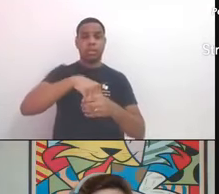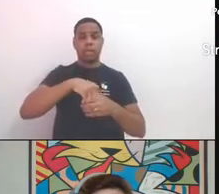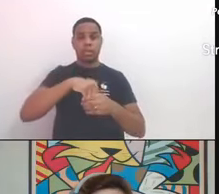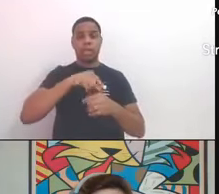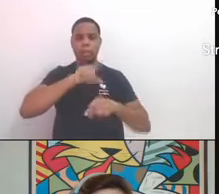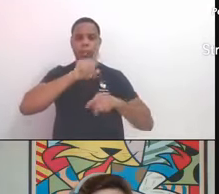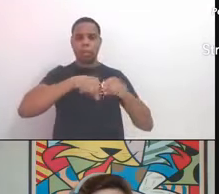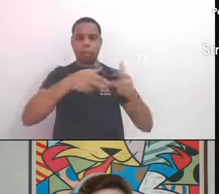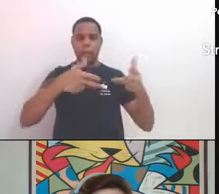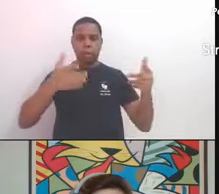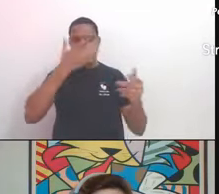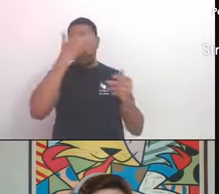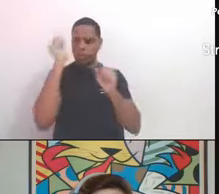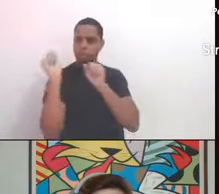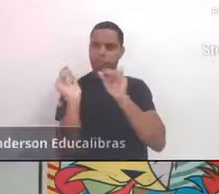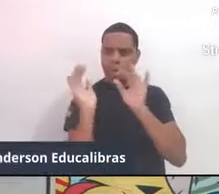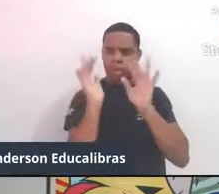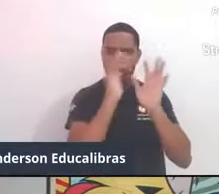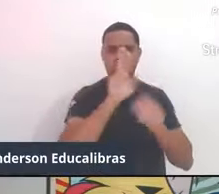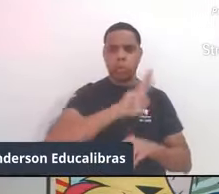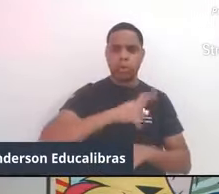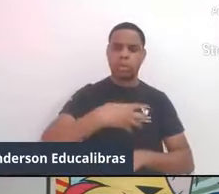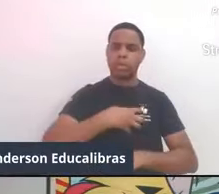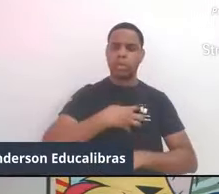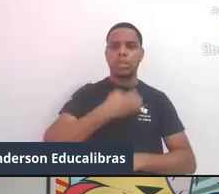equipamentos, isso é feito de maneira muito